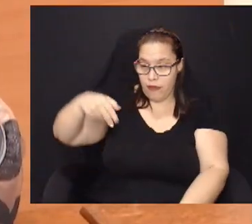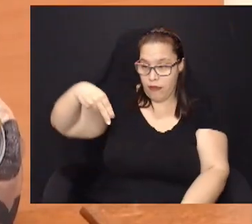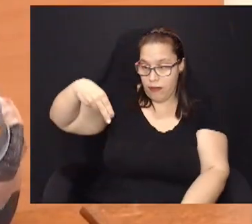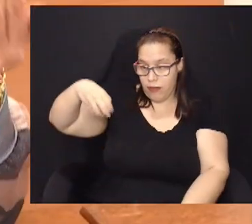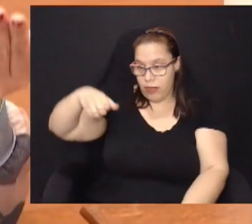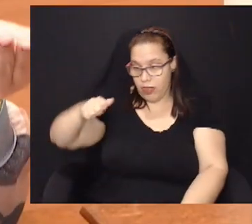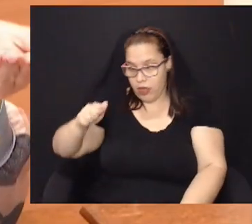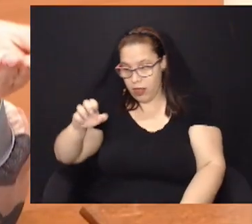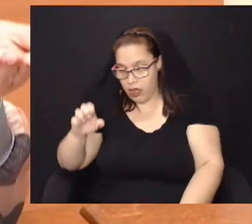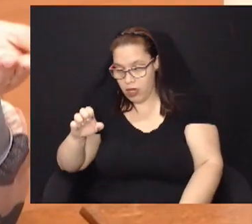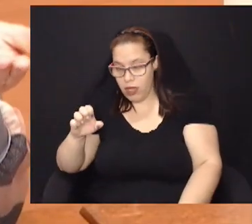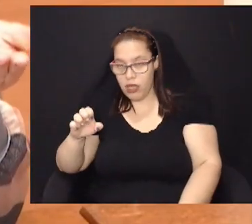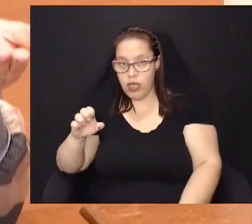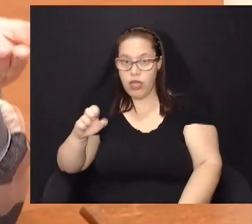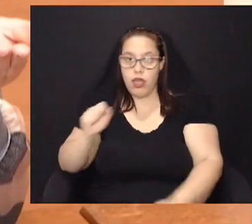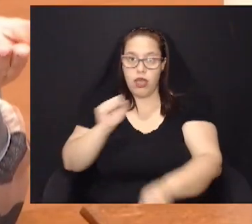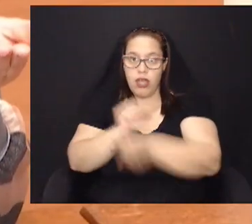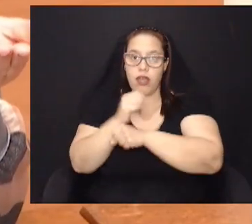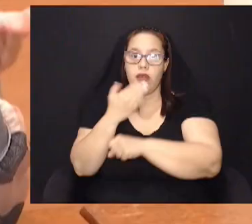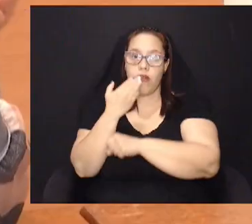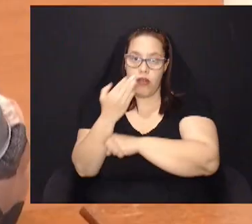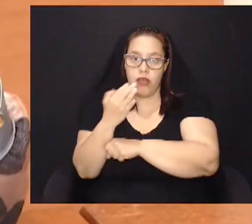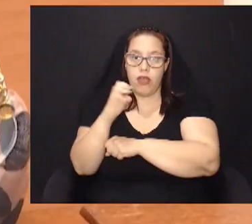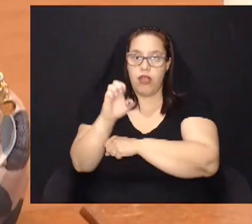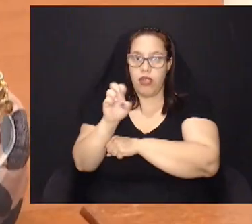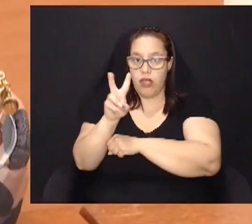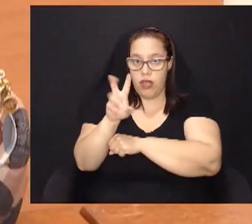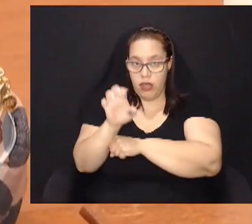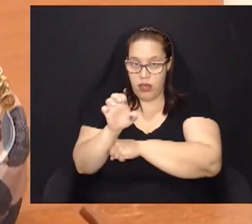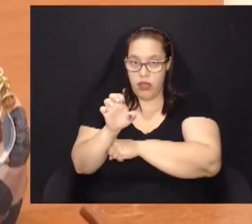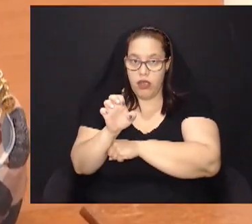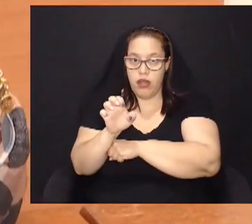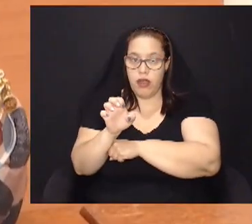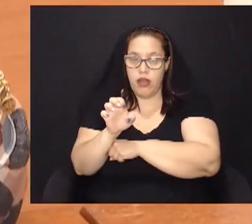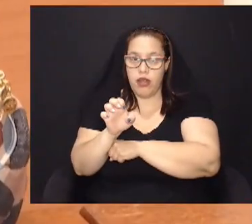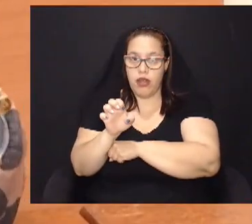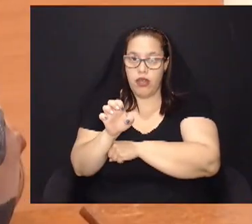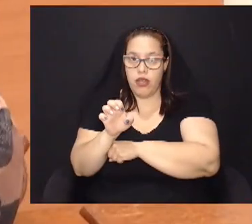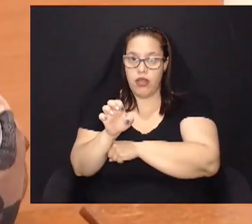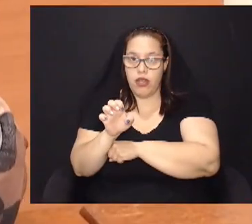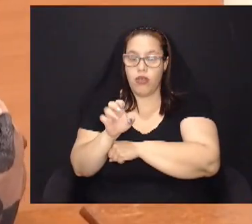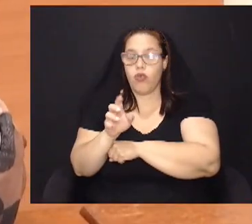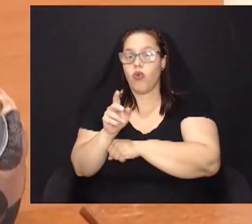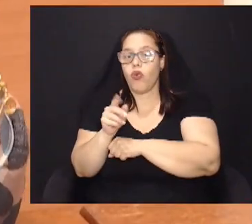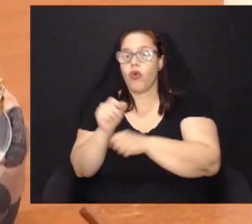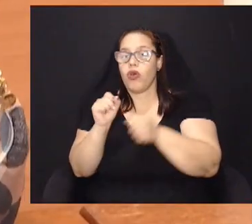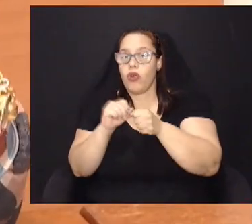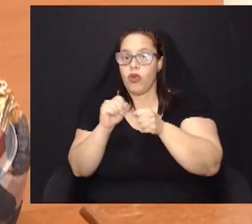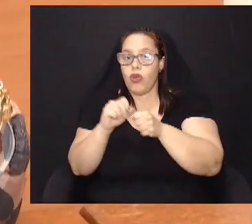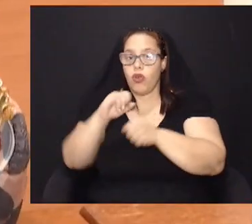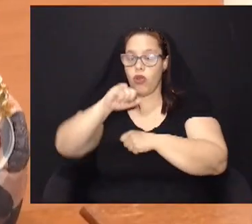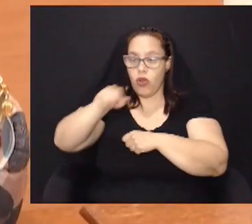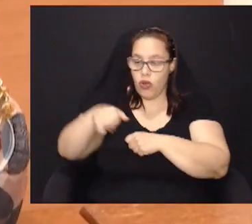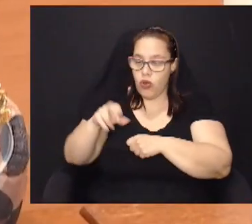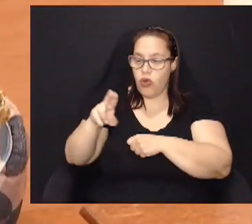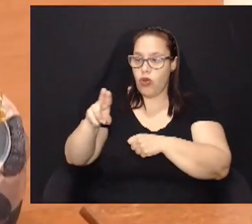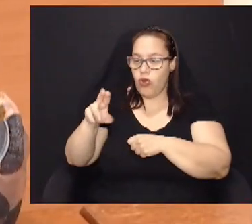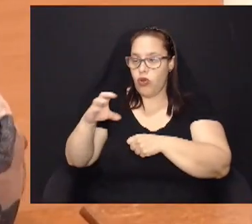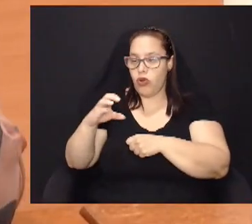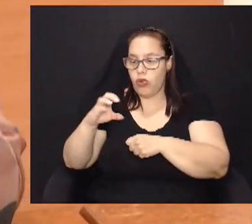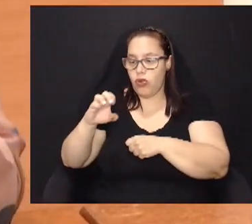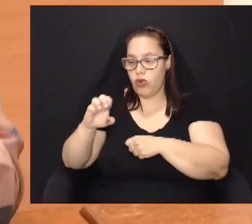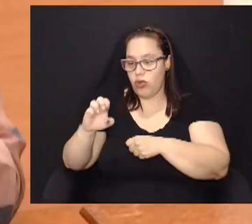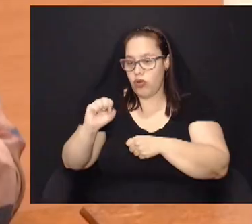tem que travar, porque ele tem que solicitar o waive, né? Então, agora, o que nós estamos fazendo com a JUSCESP? Assim que for publicada a